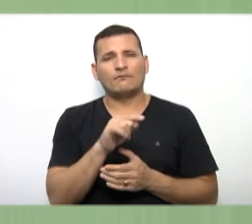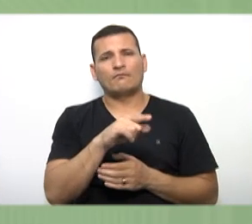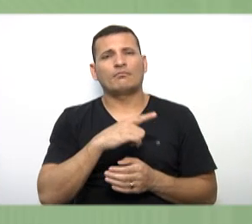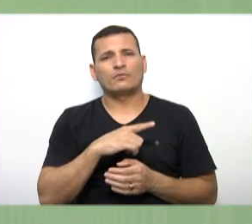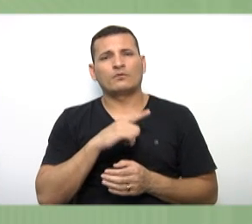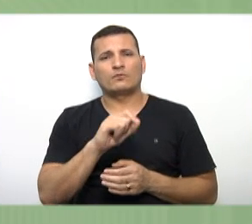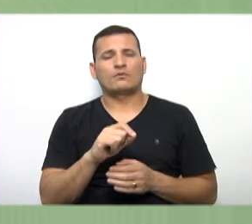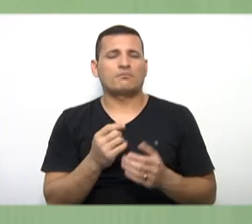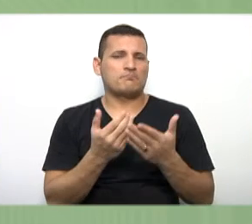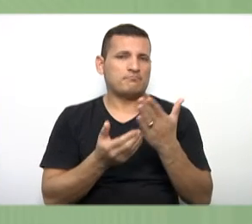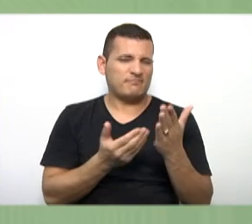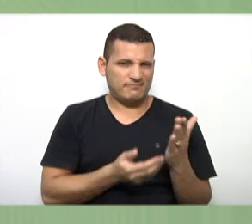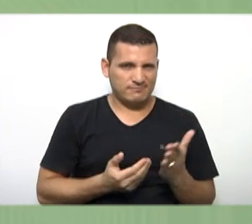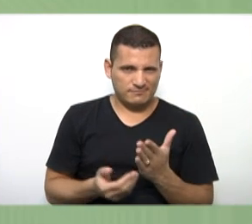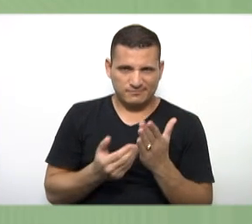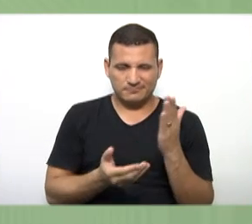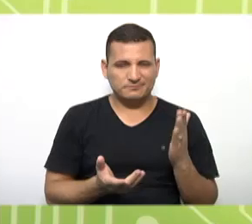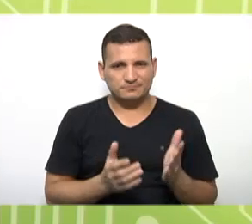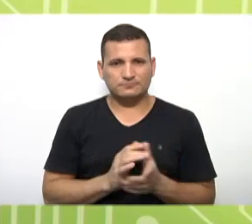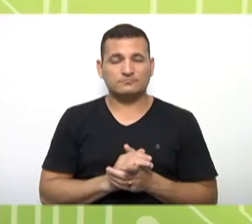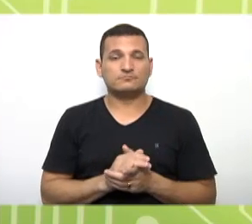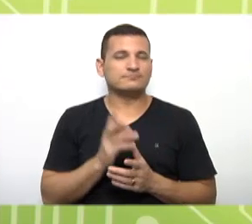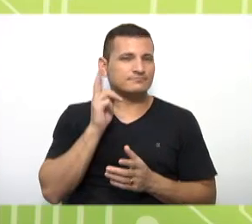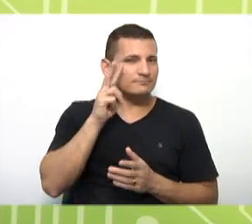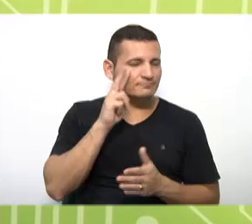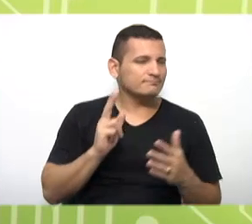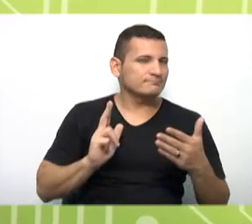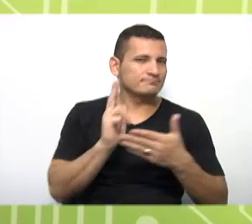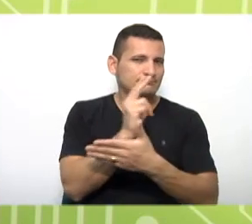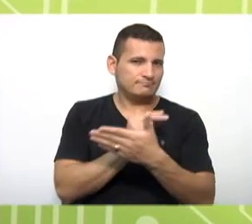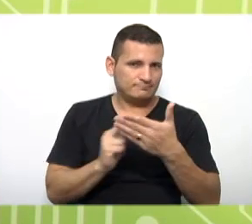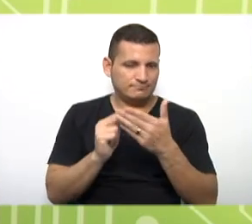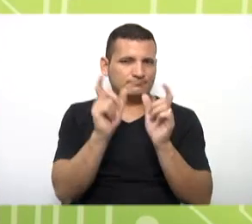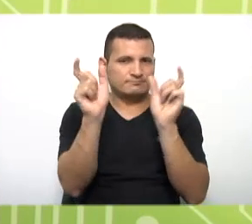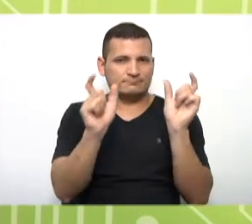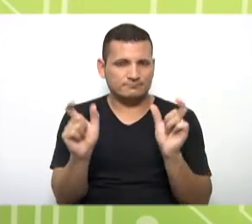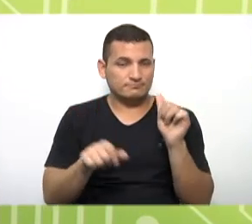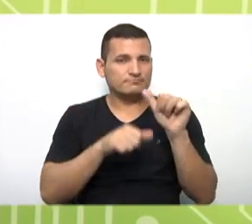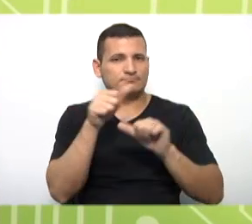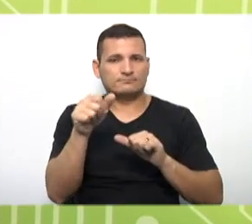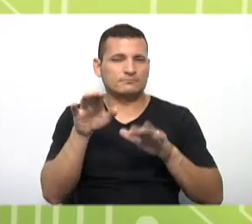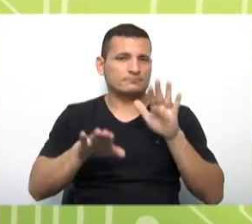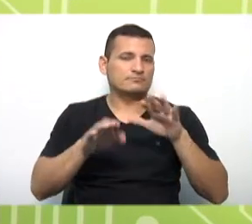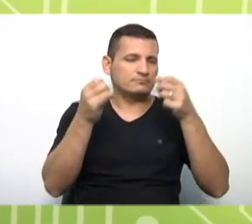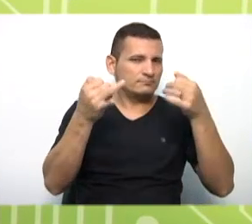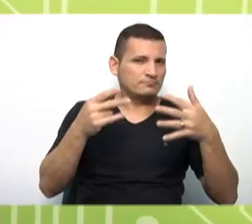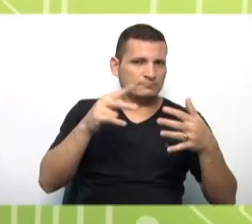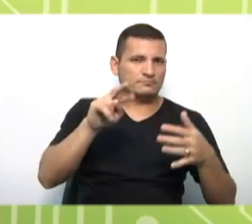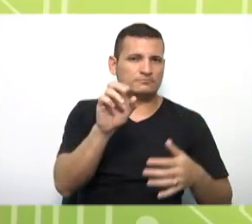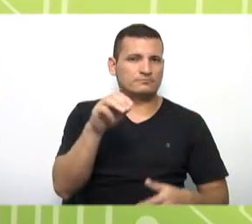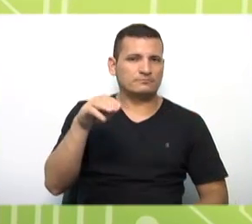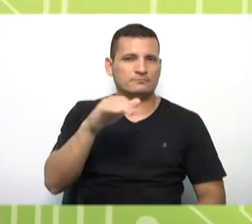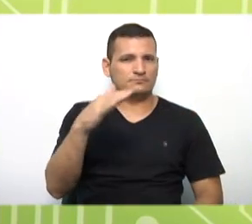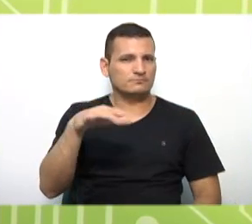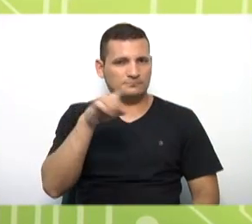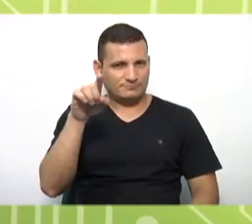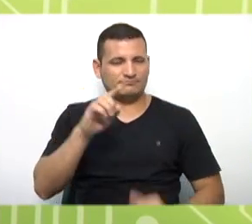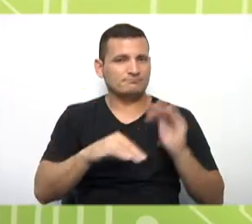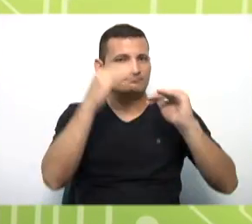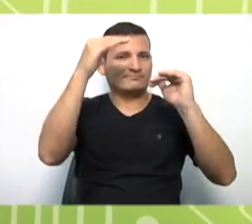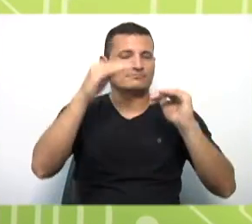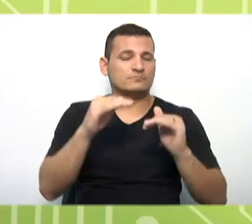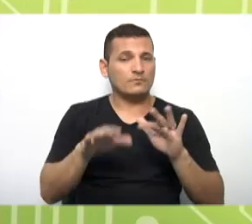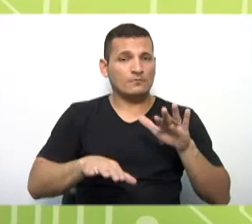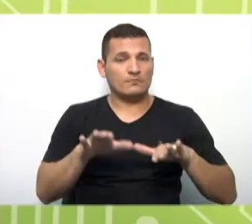provocam perdas. Quando eu falei em mudança do organograma, às vezes eu falei da promoção, mas às vezes um colaborador ele